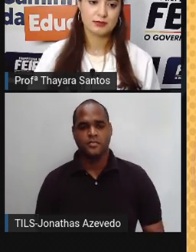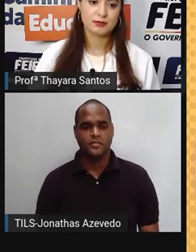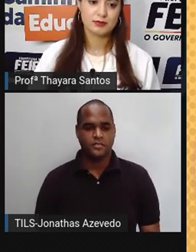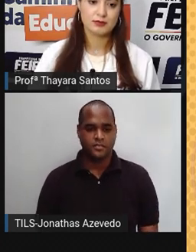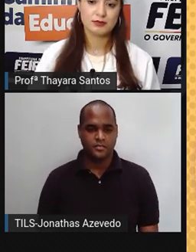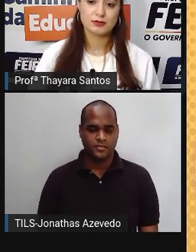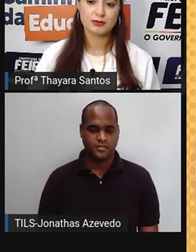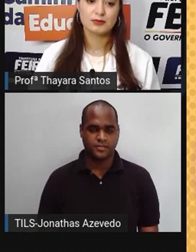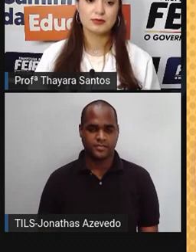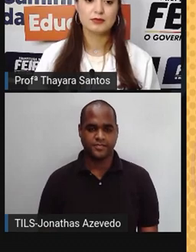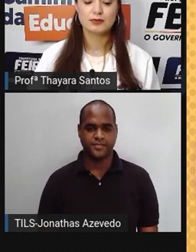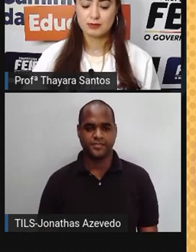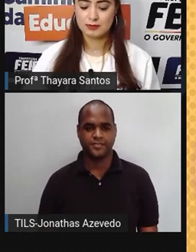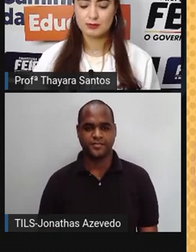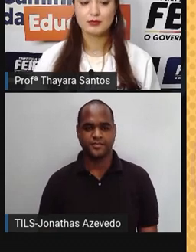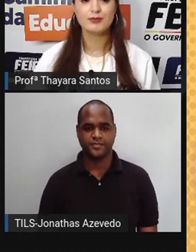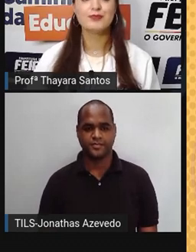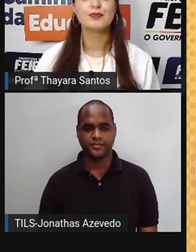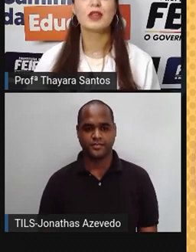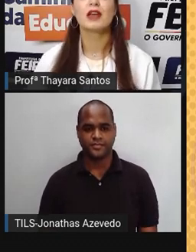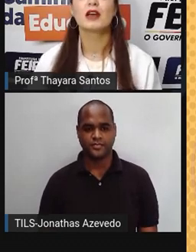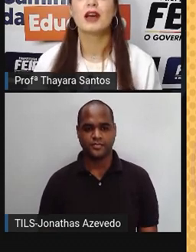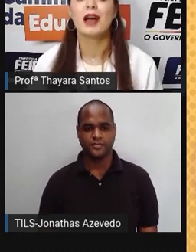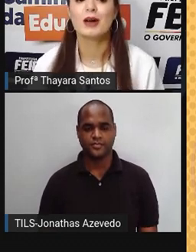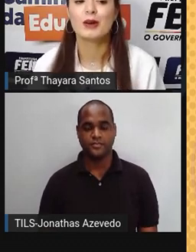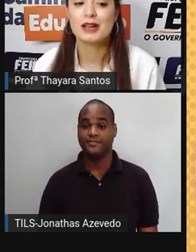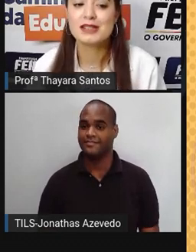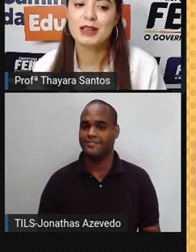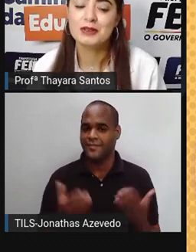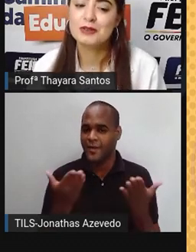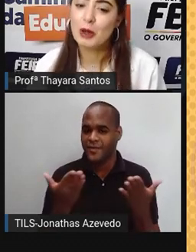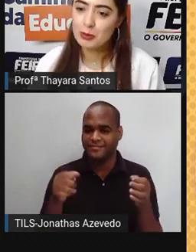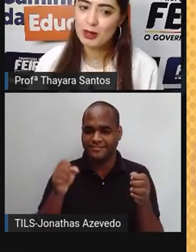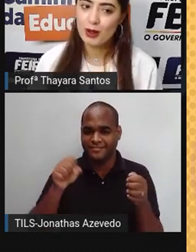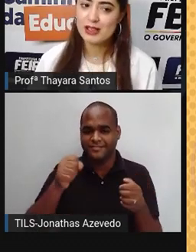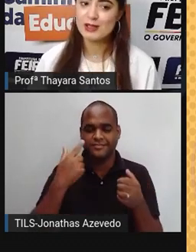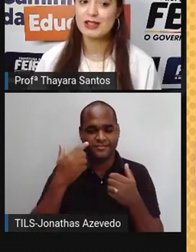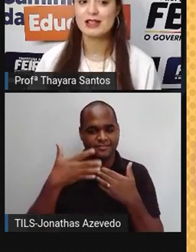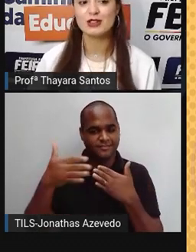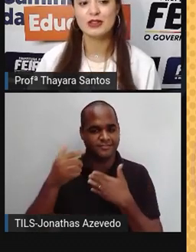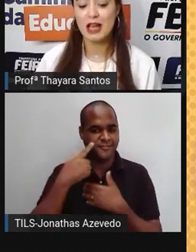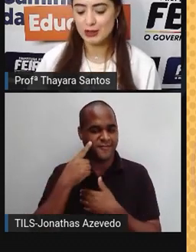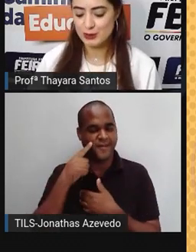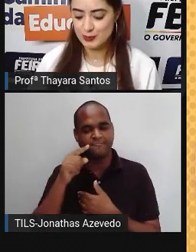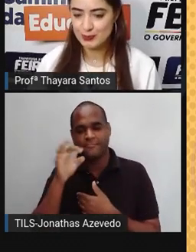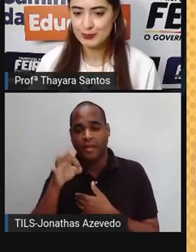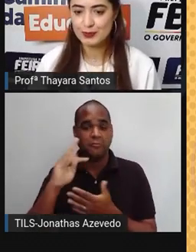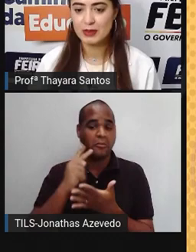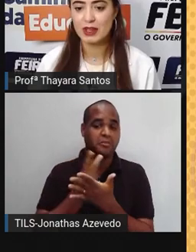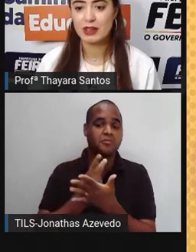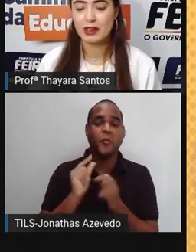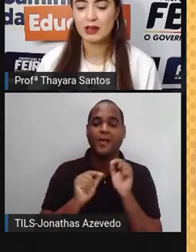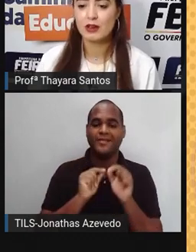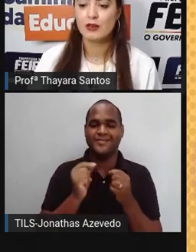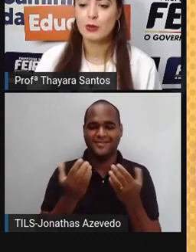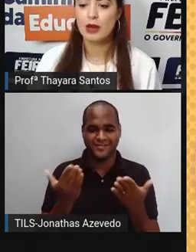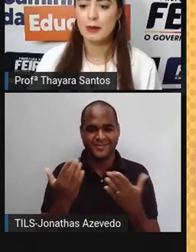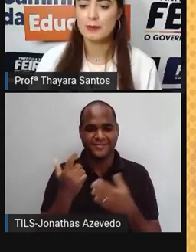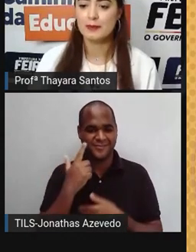E aí e agora assim vamos para correção dessa atividade